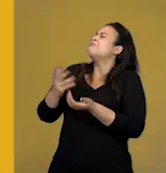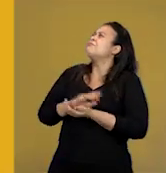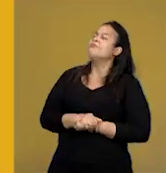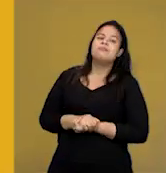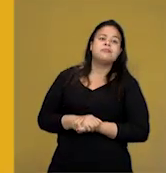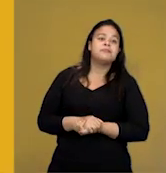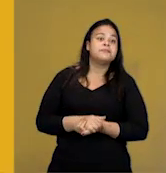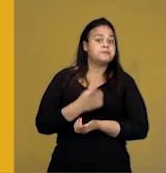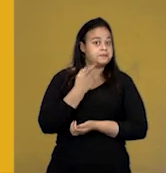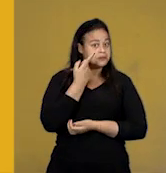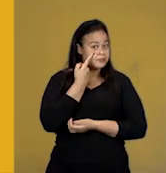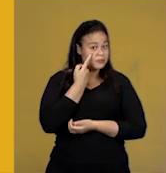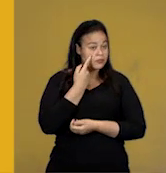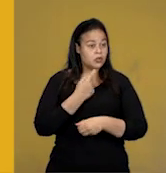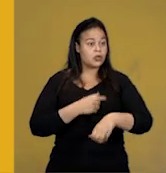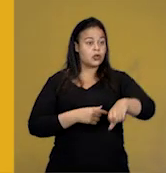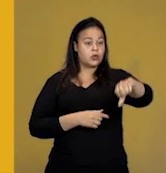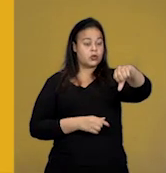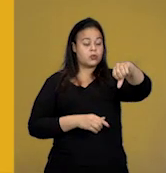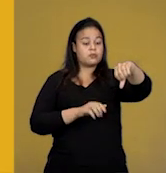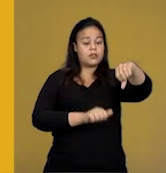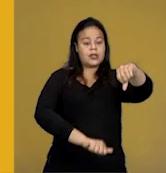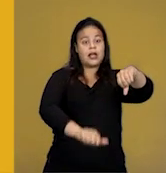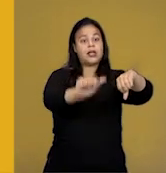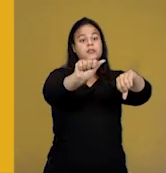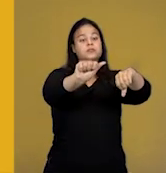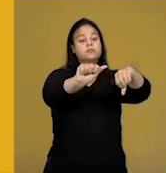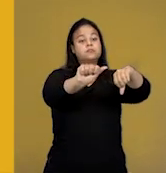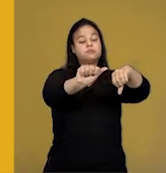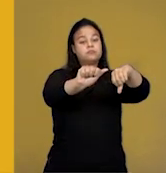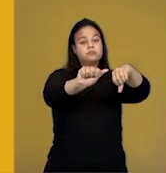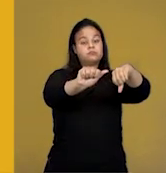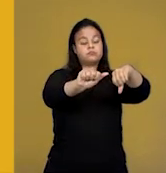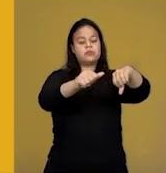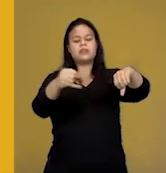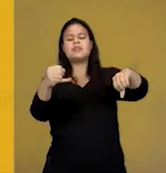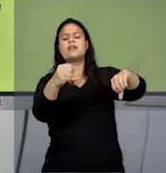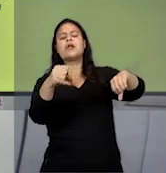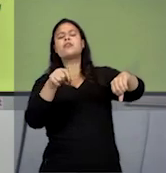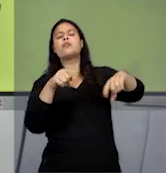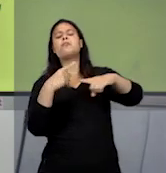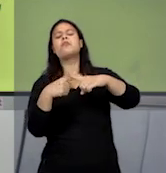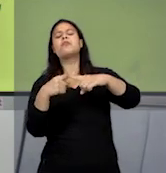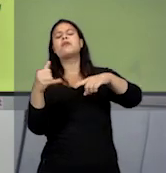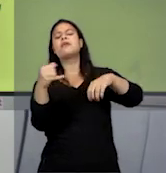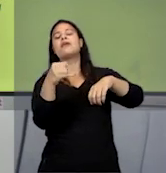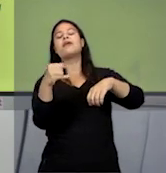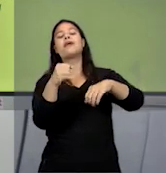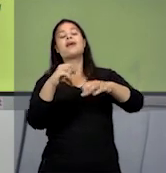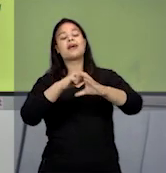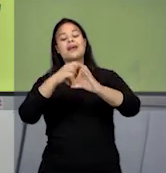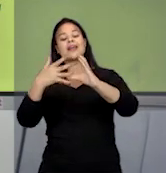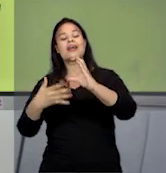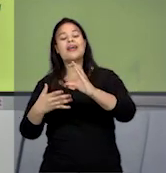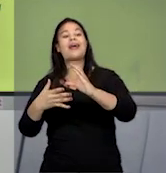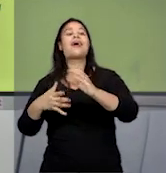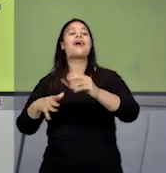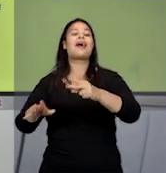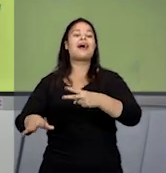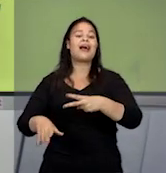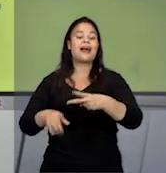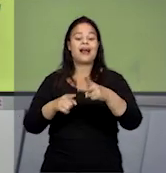9, azão, traço. Por que azão, traço? Porque essa característica ela vai ser